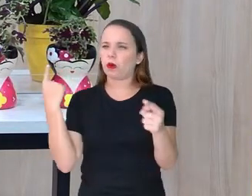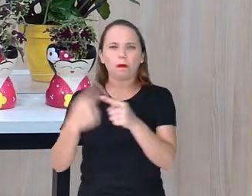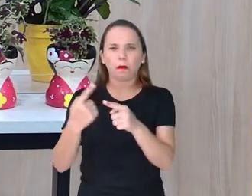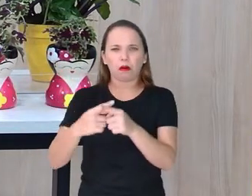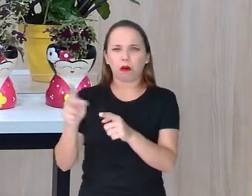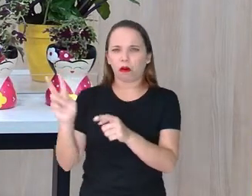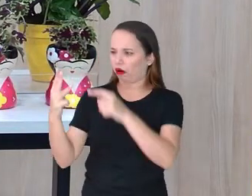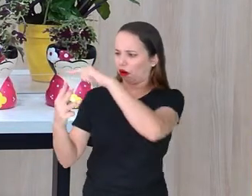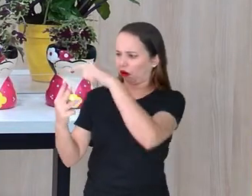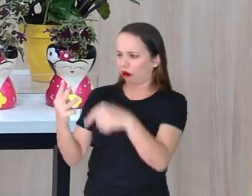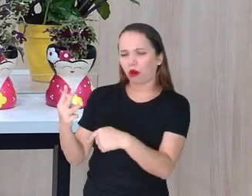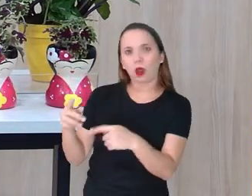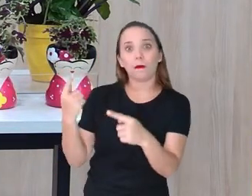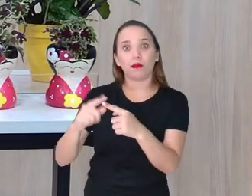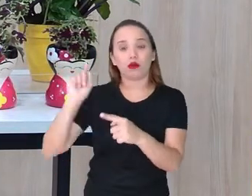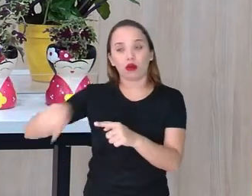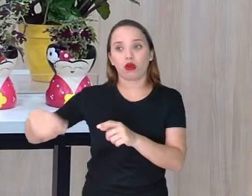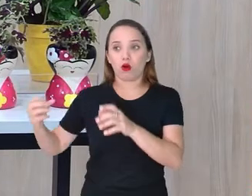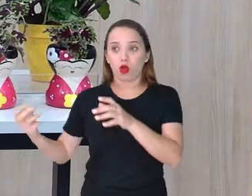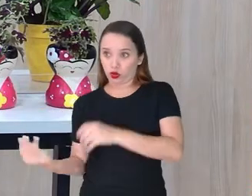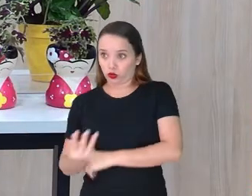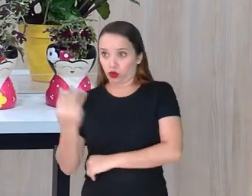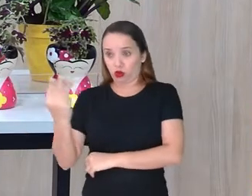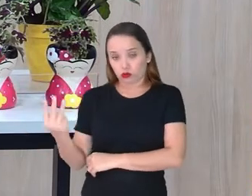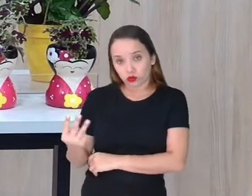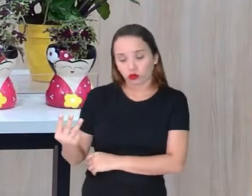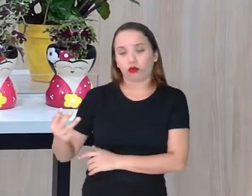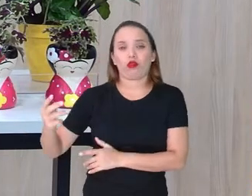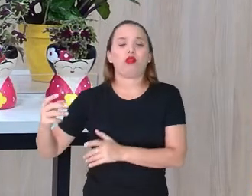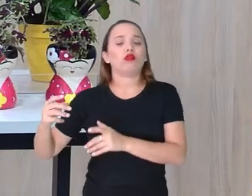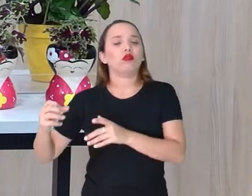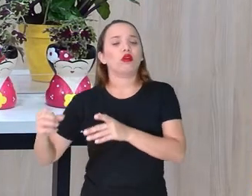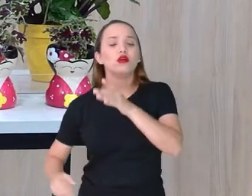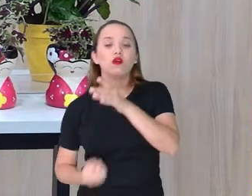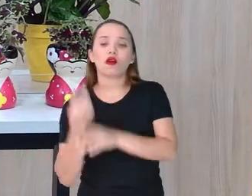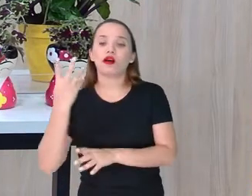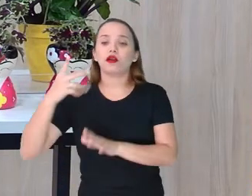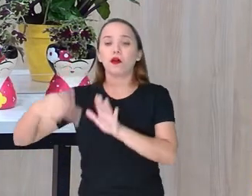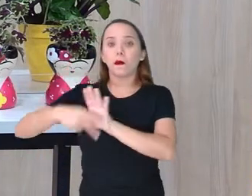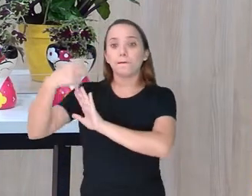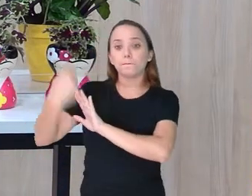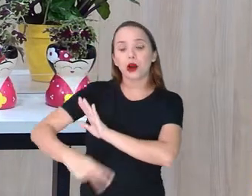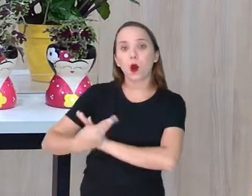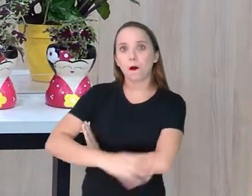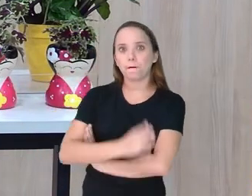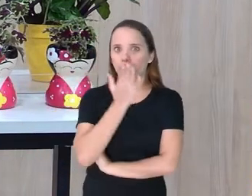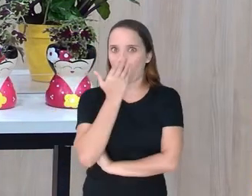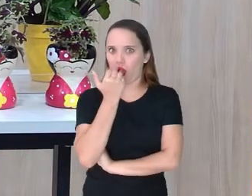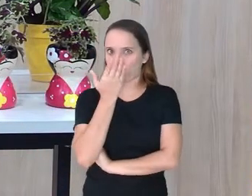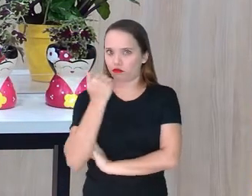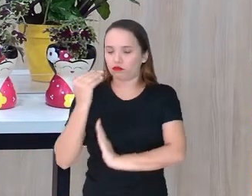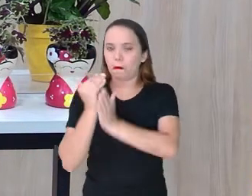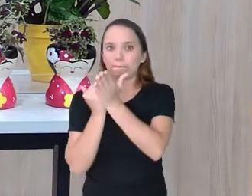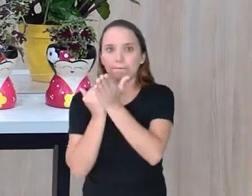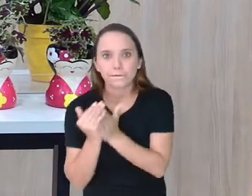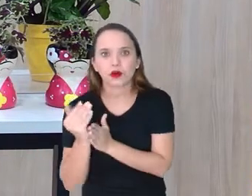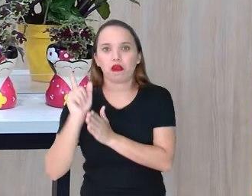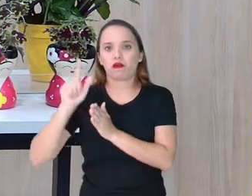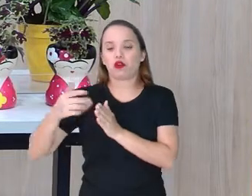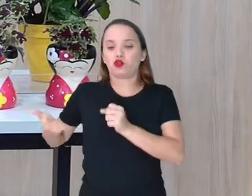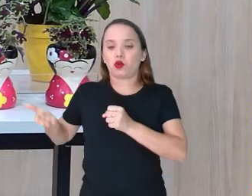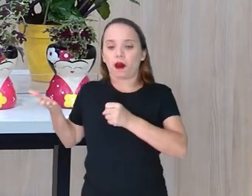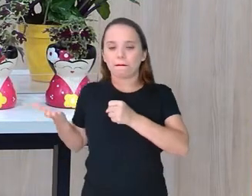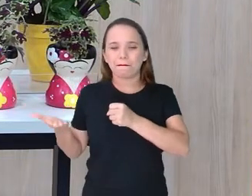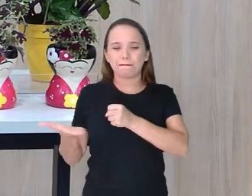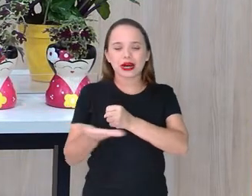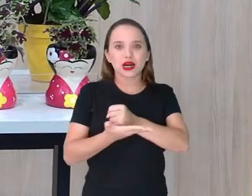que não dependem de outro ser para se alimentar. Então, por isso que eles formam a base da cadeia alimentar. Então, pode